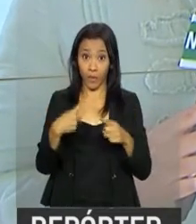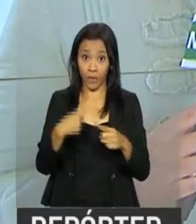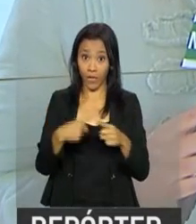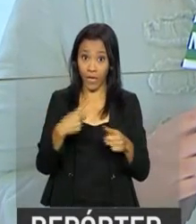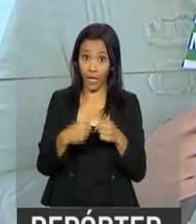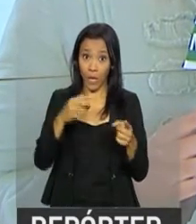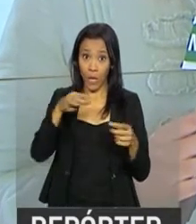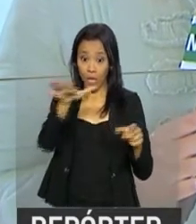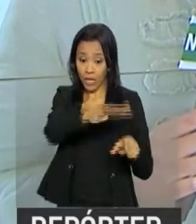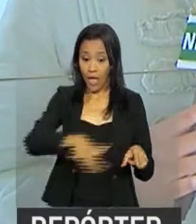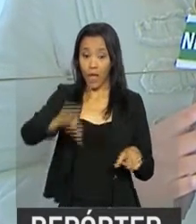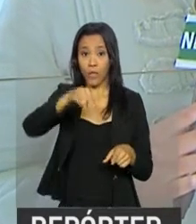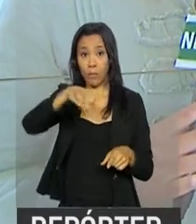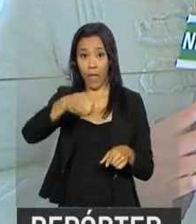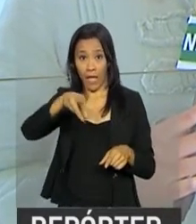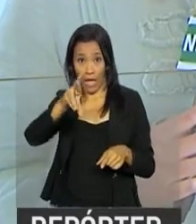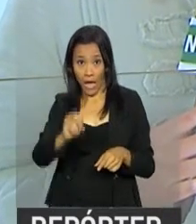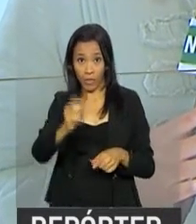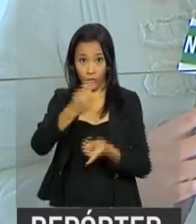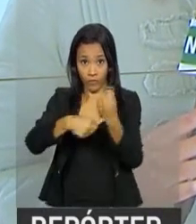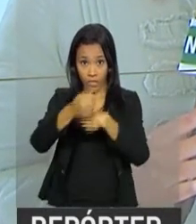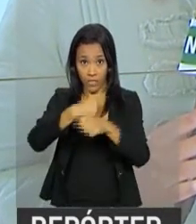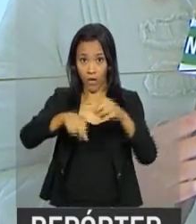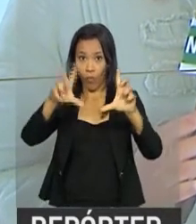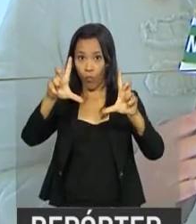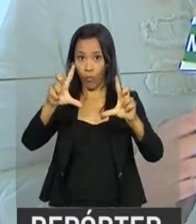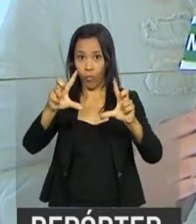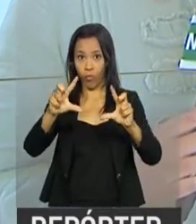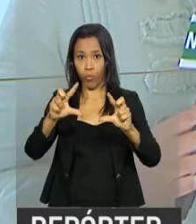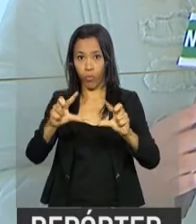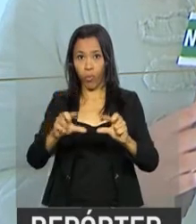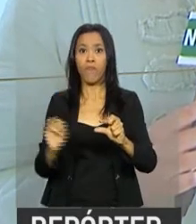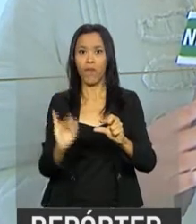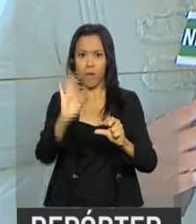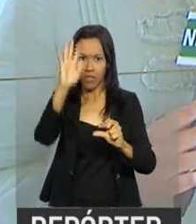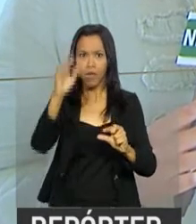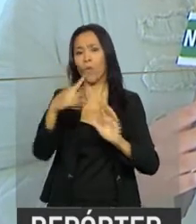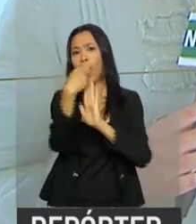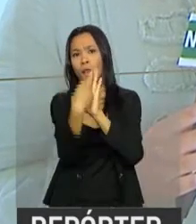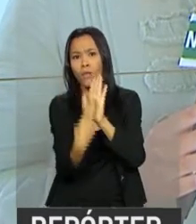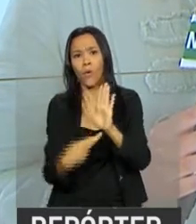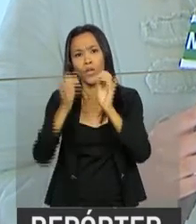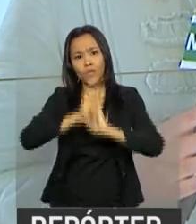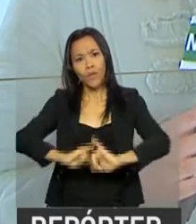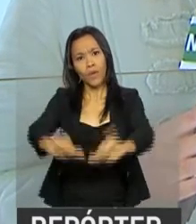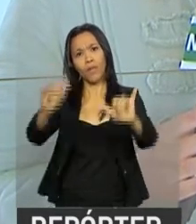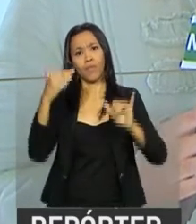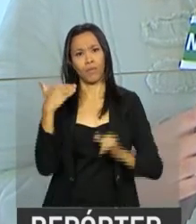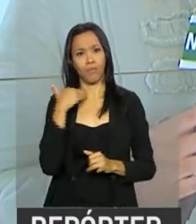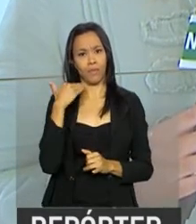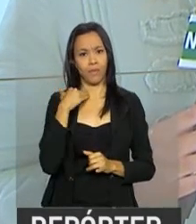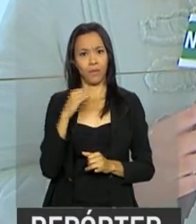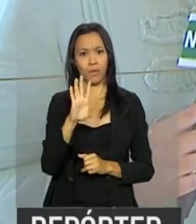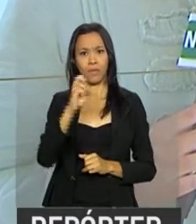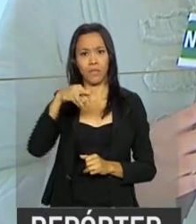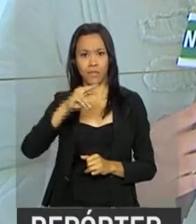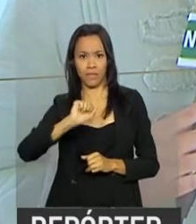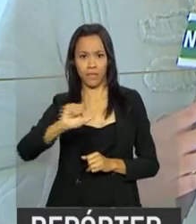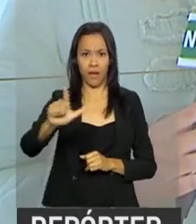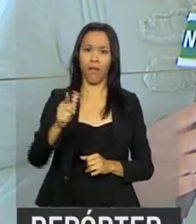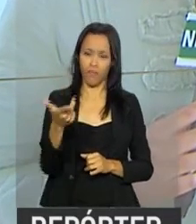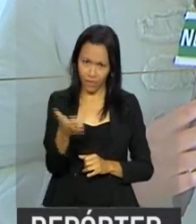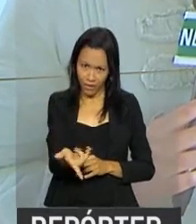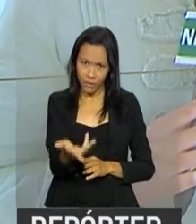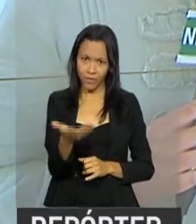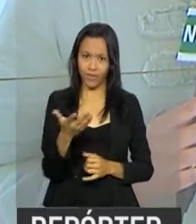mercado financeiro prevê mais queda na inflação, segundo o relatório Focus do Banco Central, feito com mais de 100 instituições financeiras. É isso mesmo,